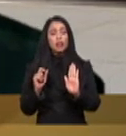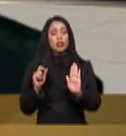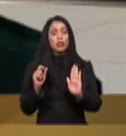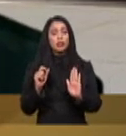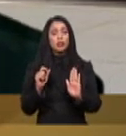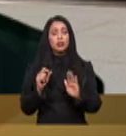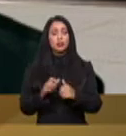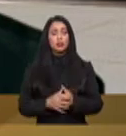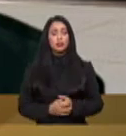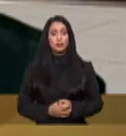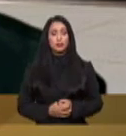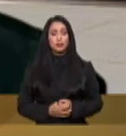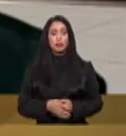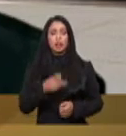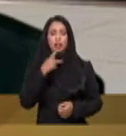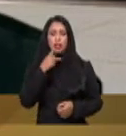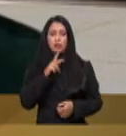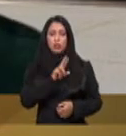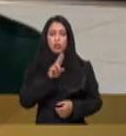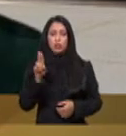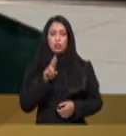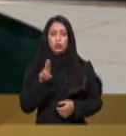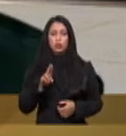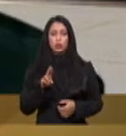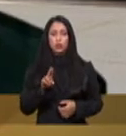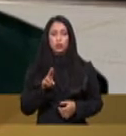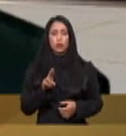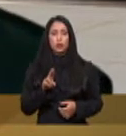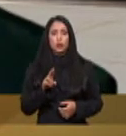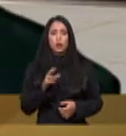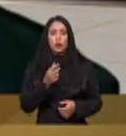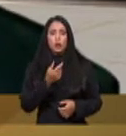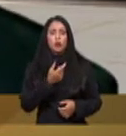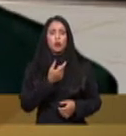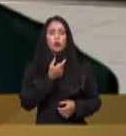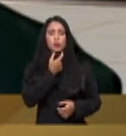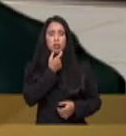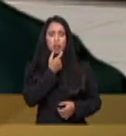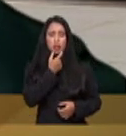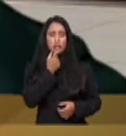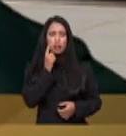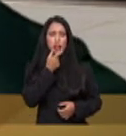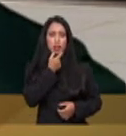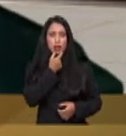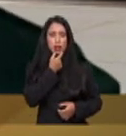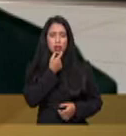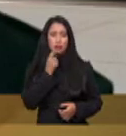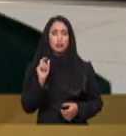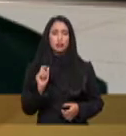the Big Lie, o grande dinheiro por trás da grande mentira,